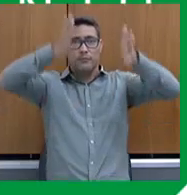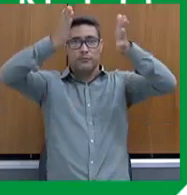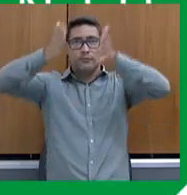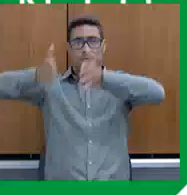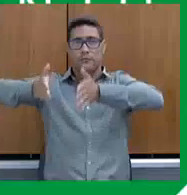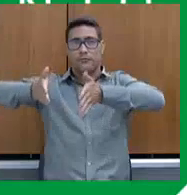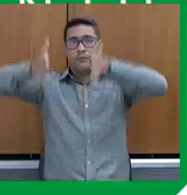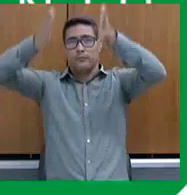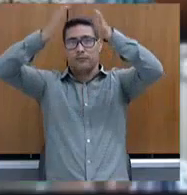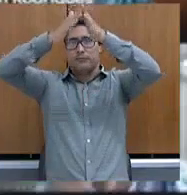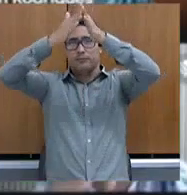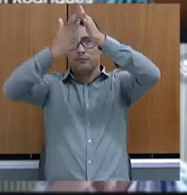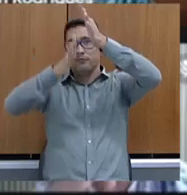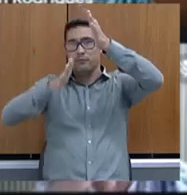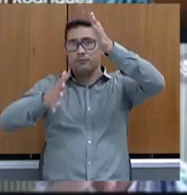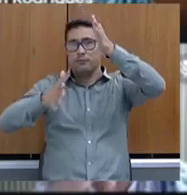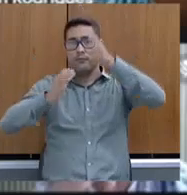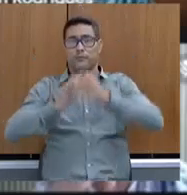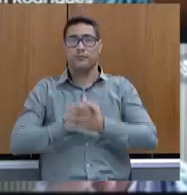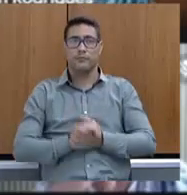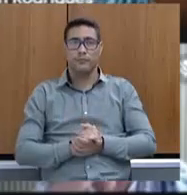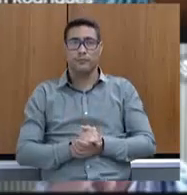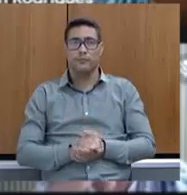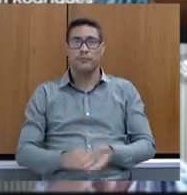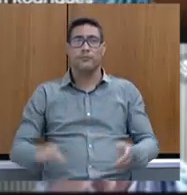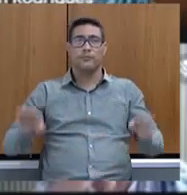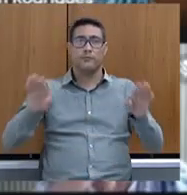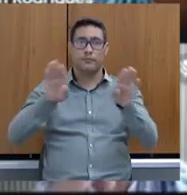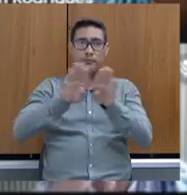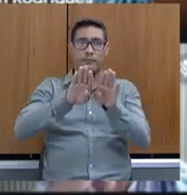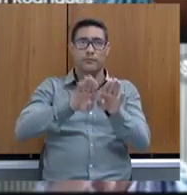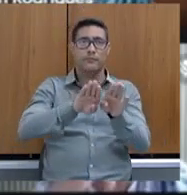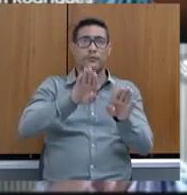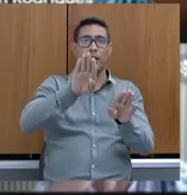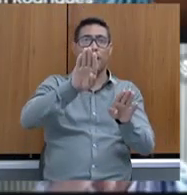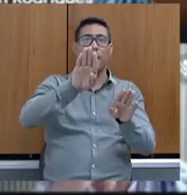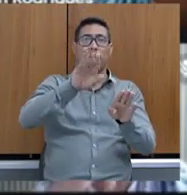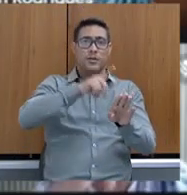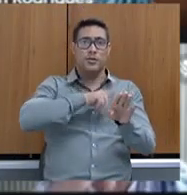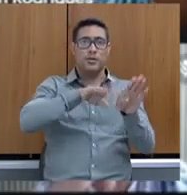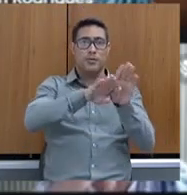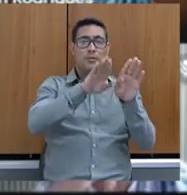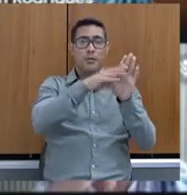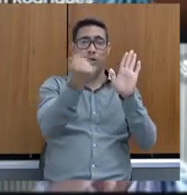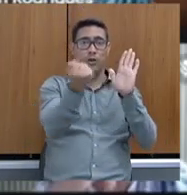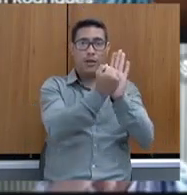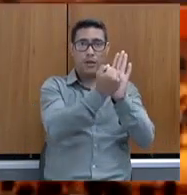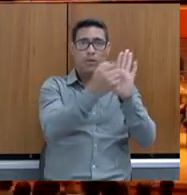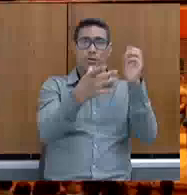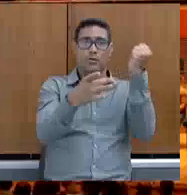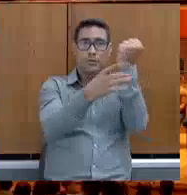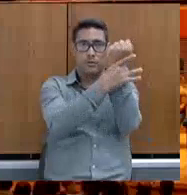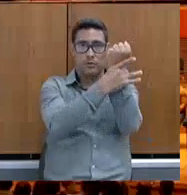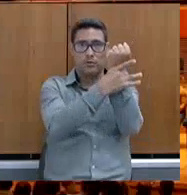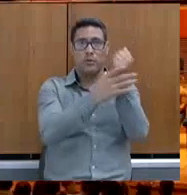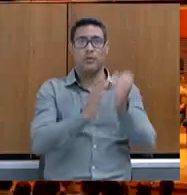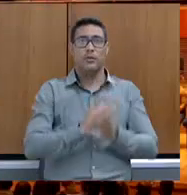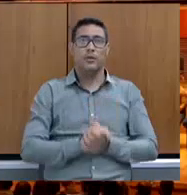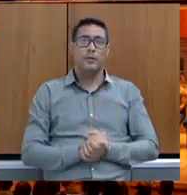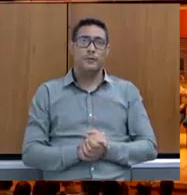pode passar o seu evento seguro né os nossos eventos tem que ter o selo pode passar